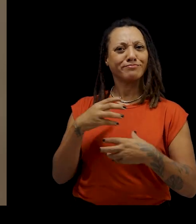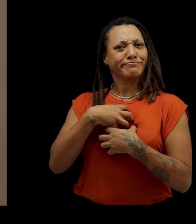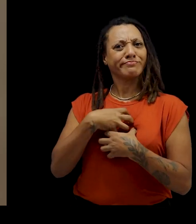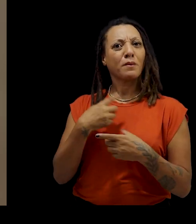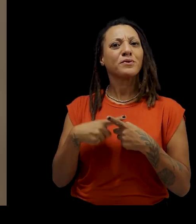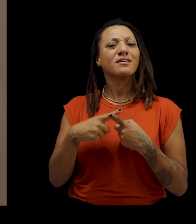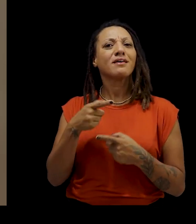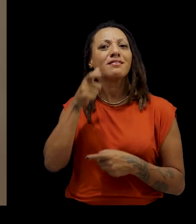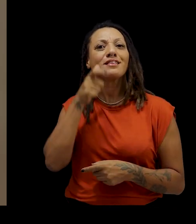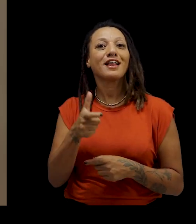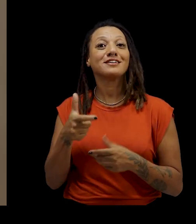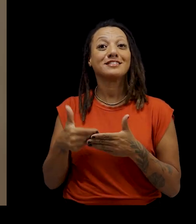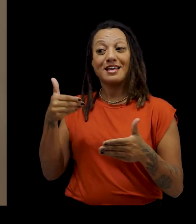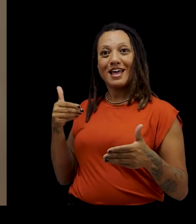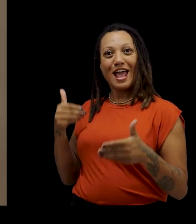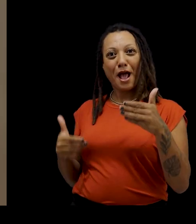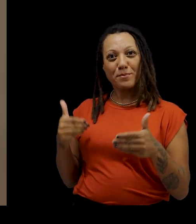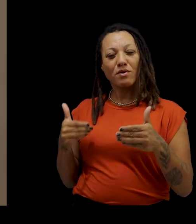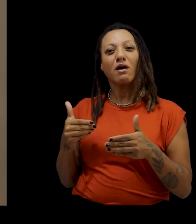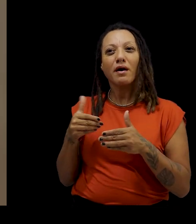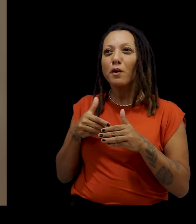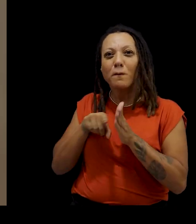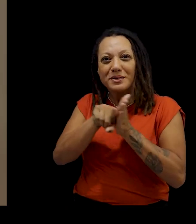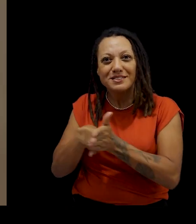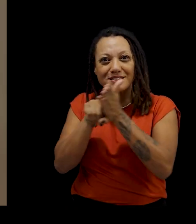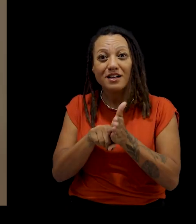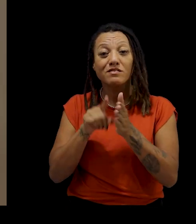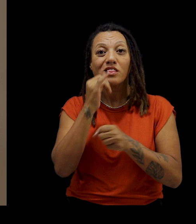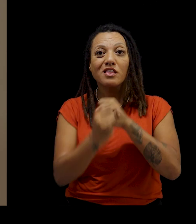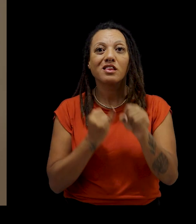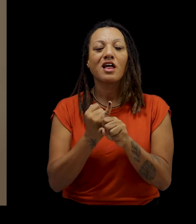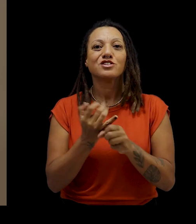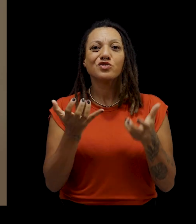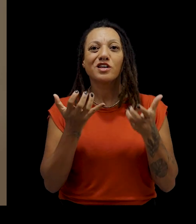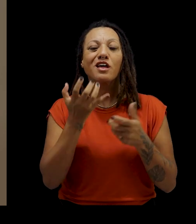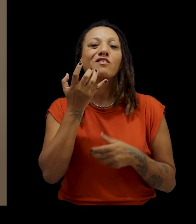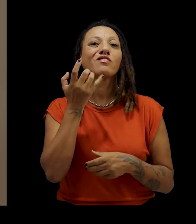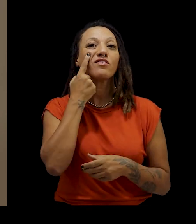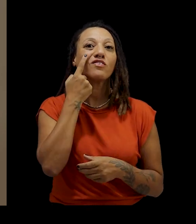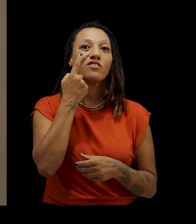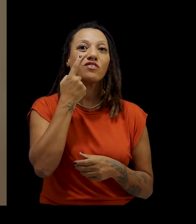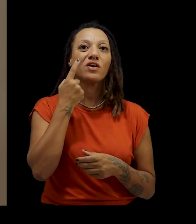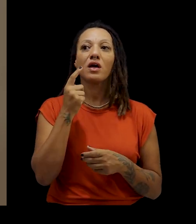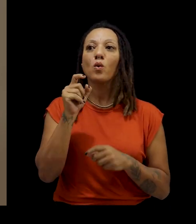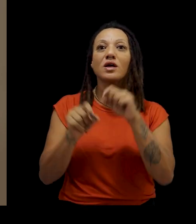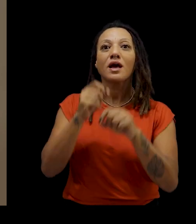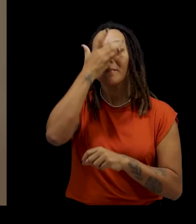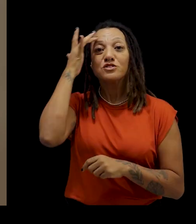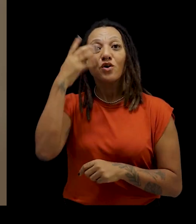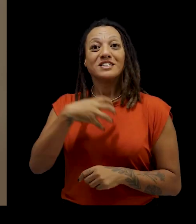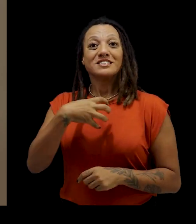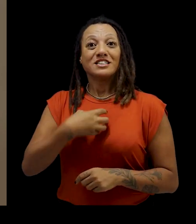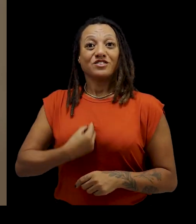acontecimento, e com essas imagens, porque o que me interessava naquela época, quando eu buscava esses vídeos da internet, era muito mais o movimento de